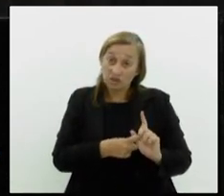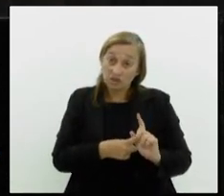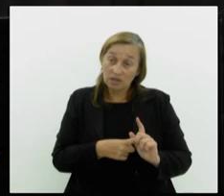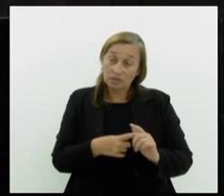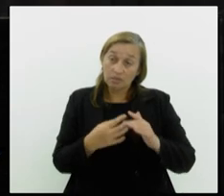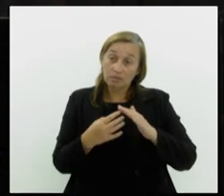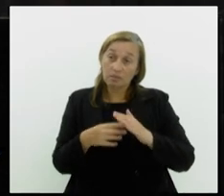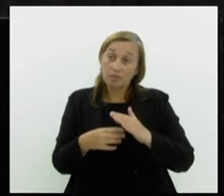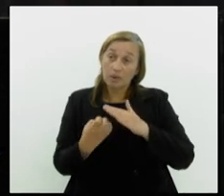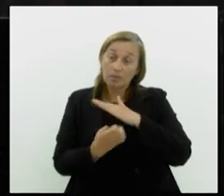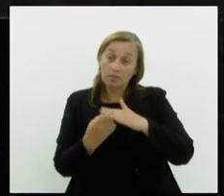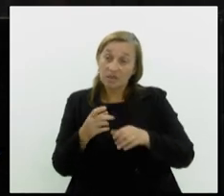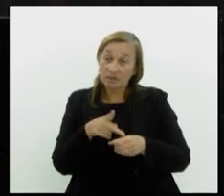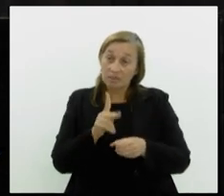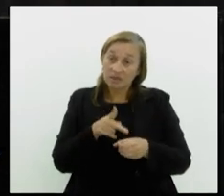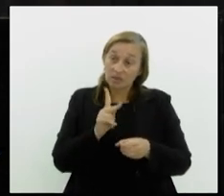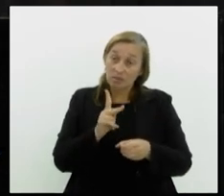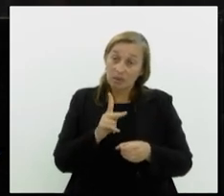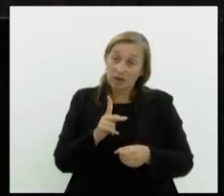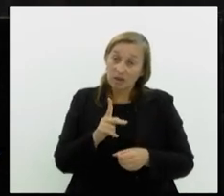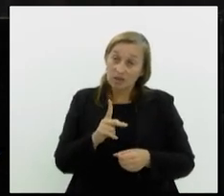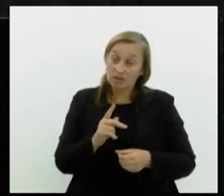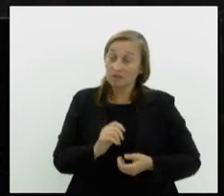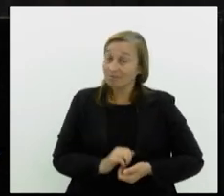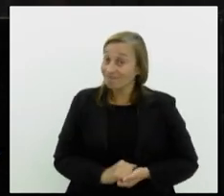né, possa,